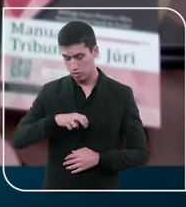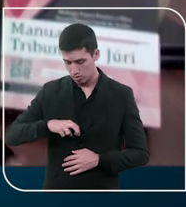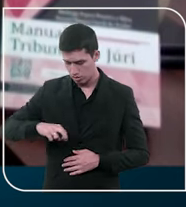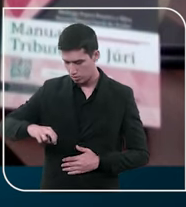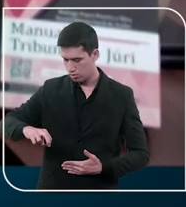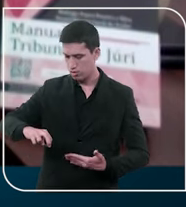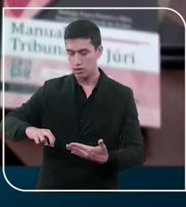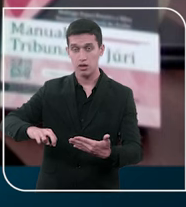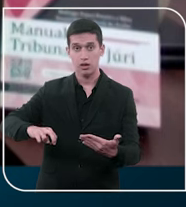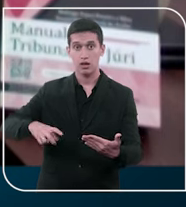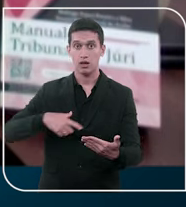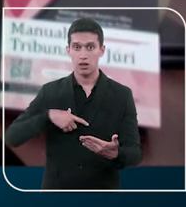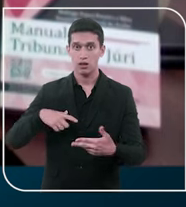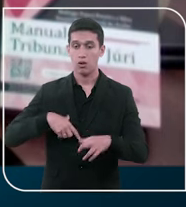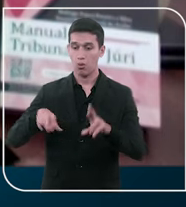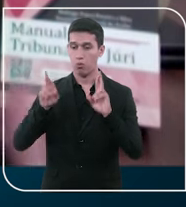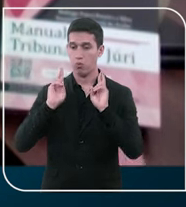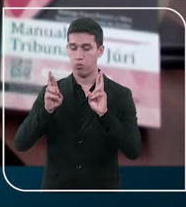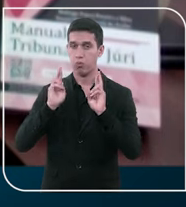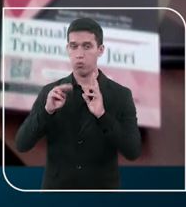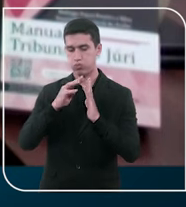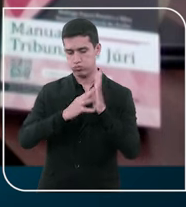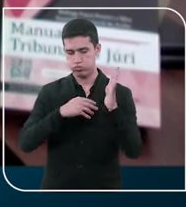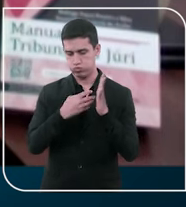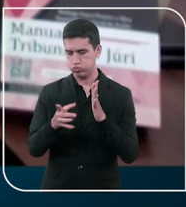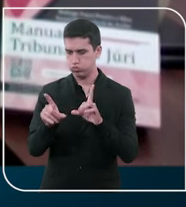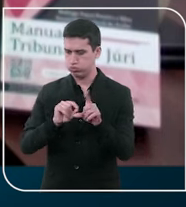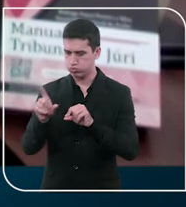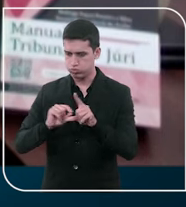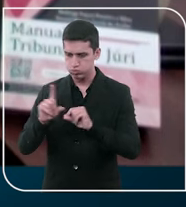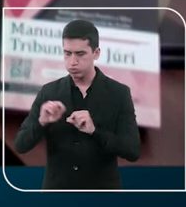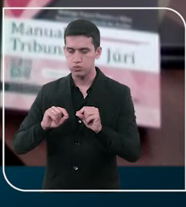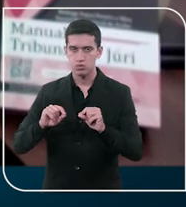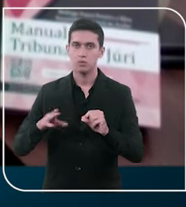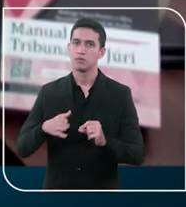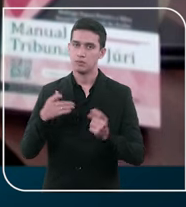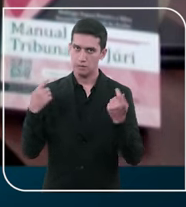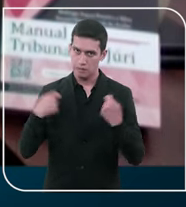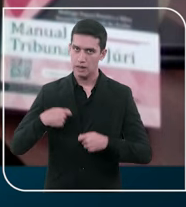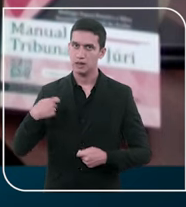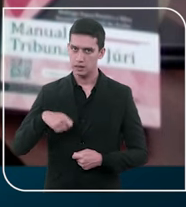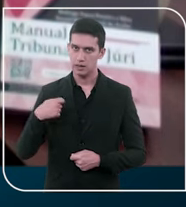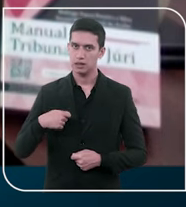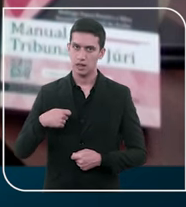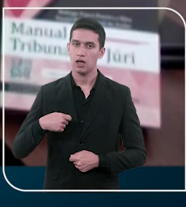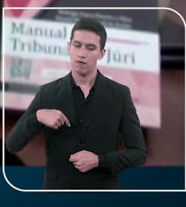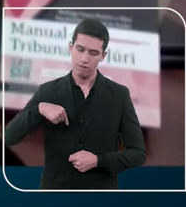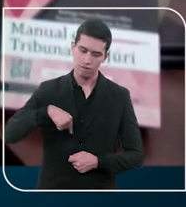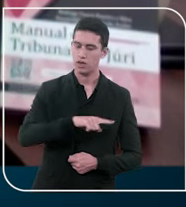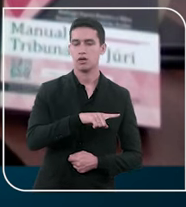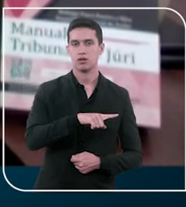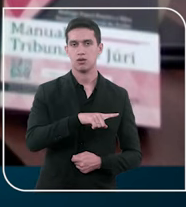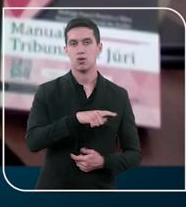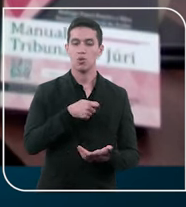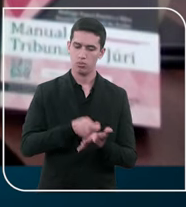esses jurados que foram sorteados da lista geral, eles têm que comparecer